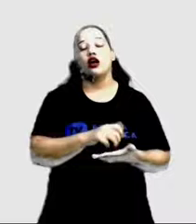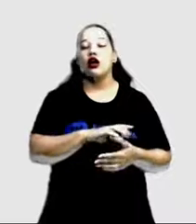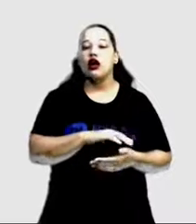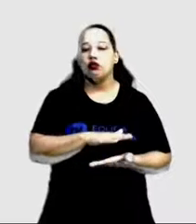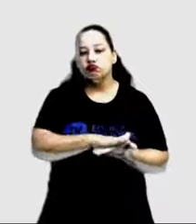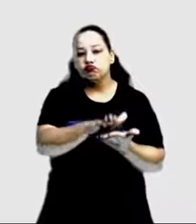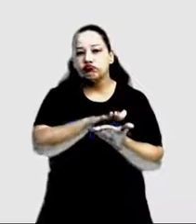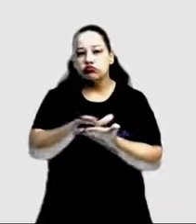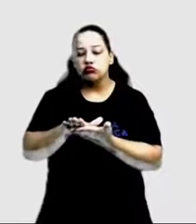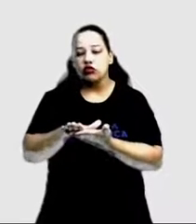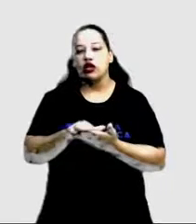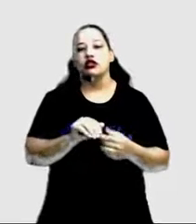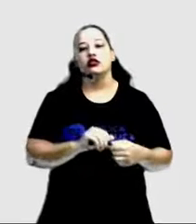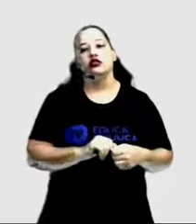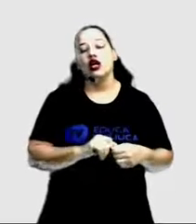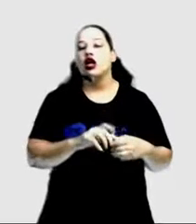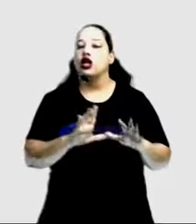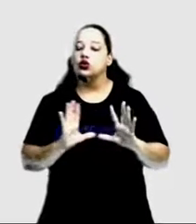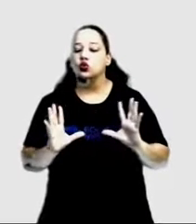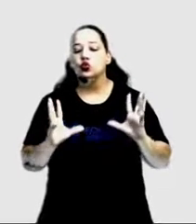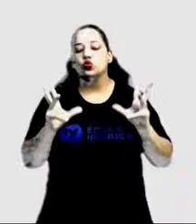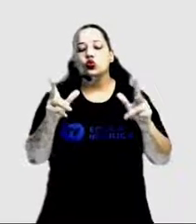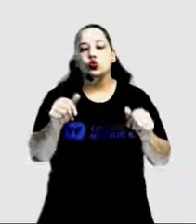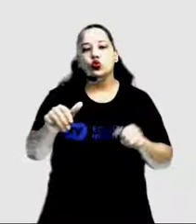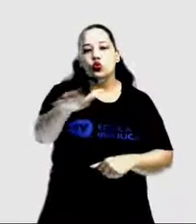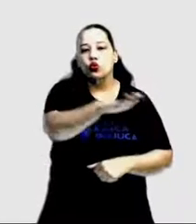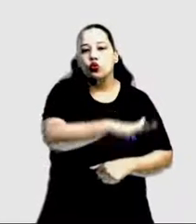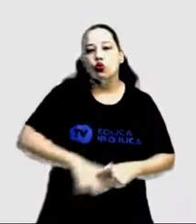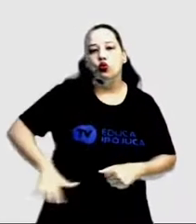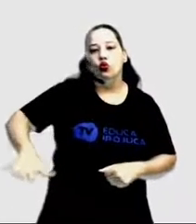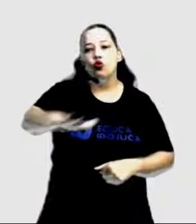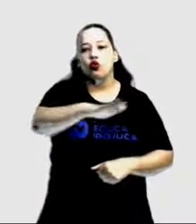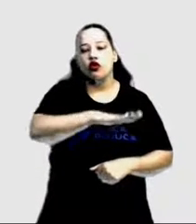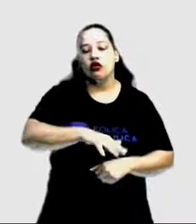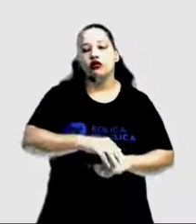ou total de um território.